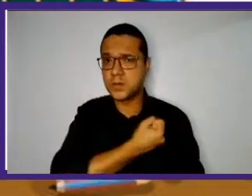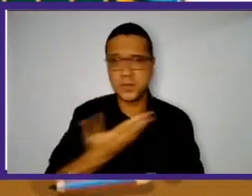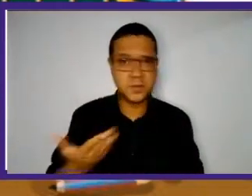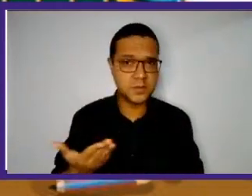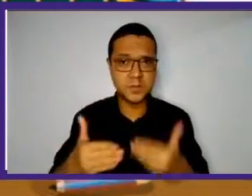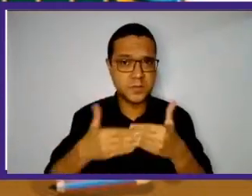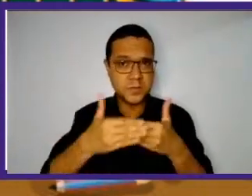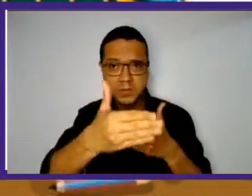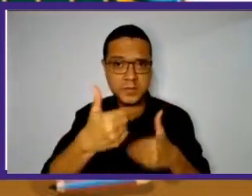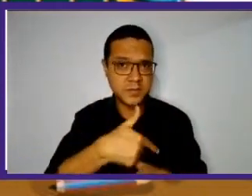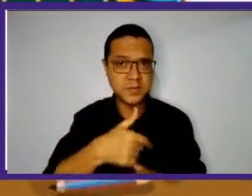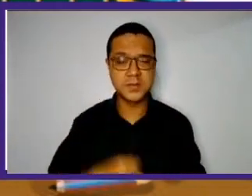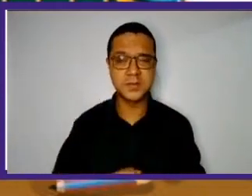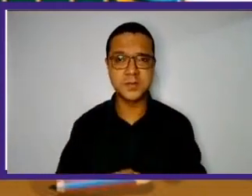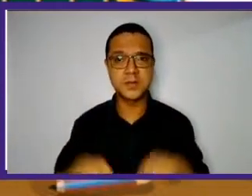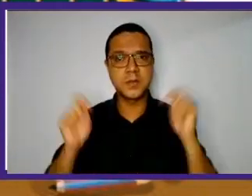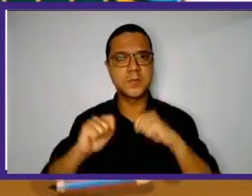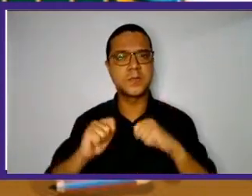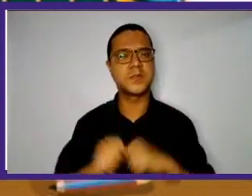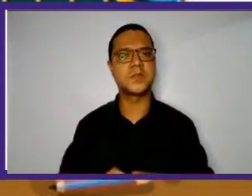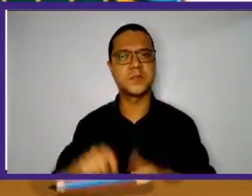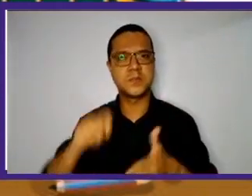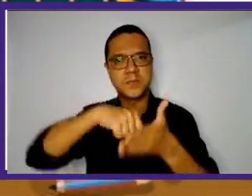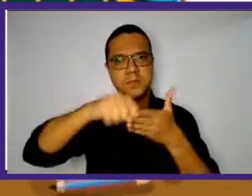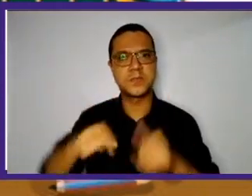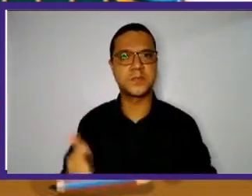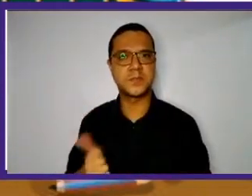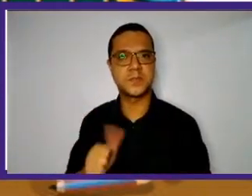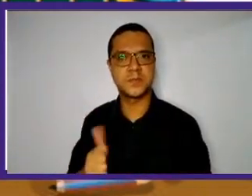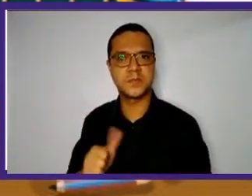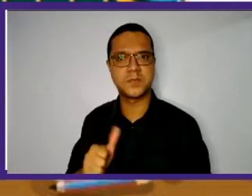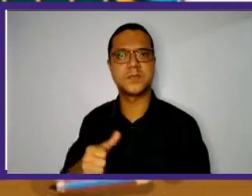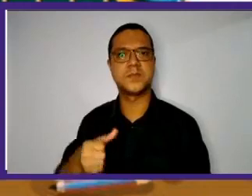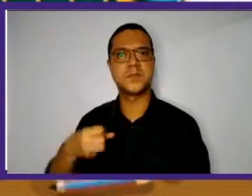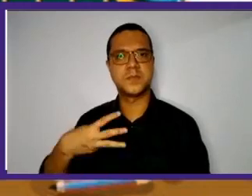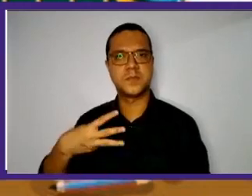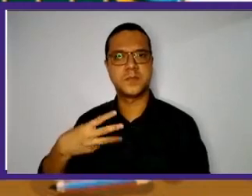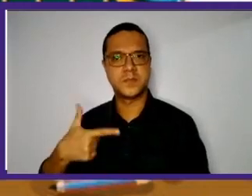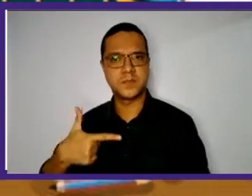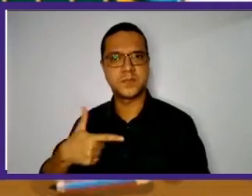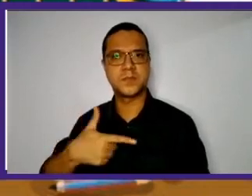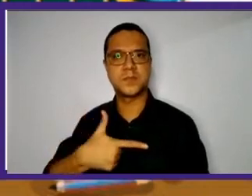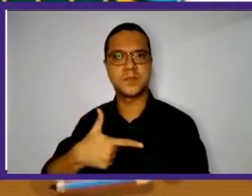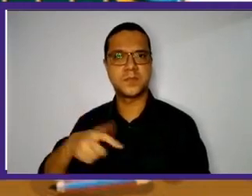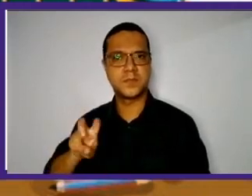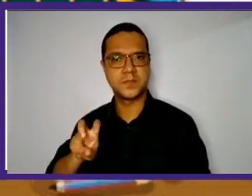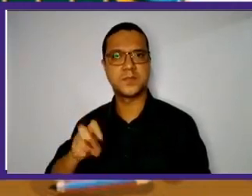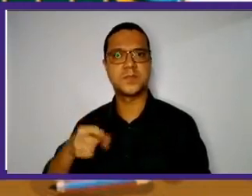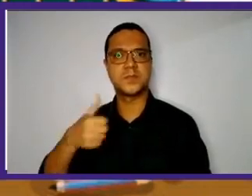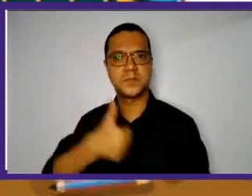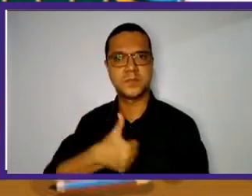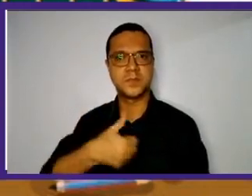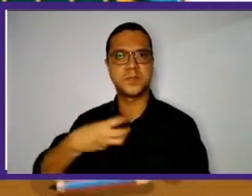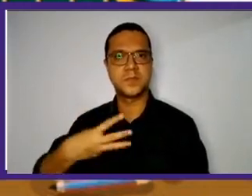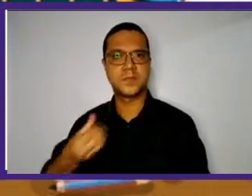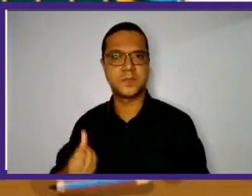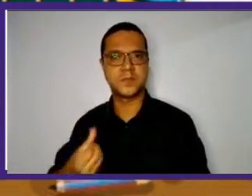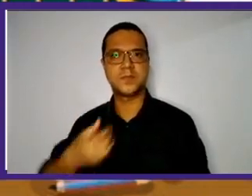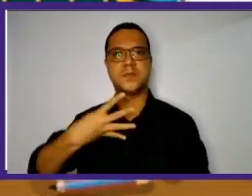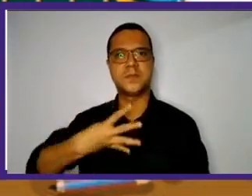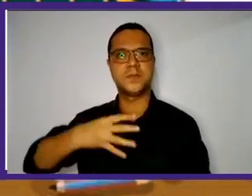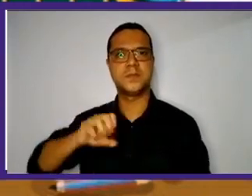a partir deles? Podemos escrever o 11, 32, 25,